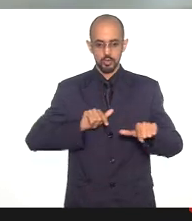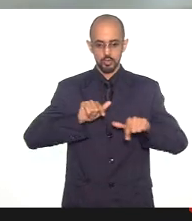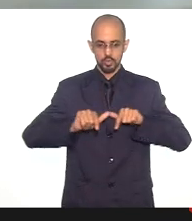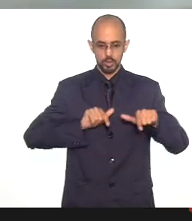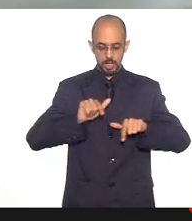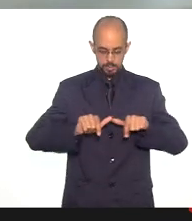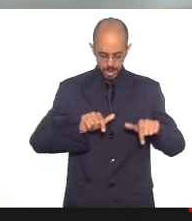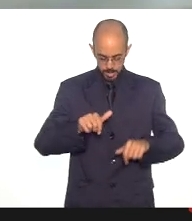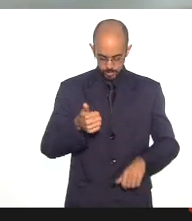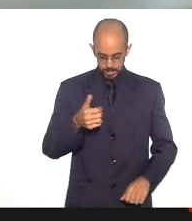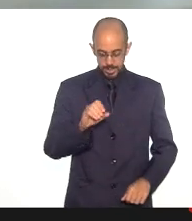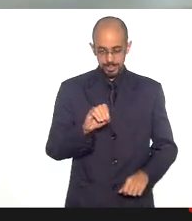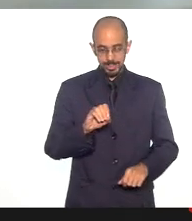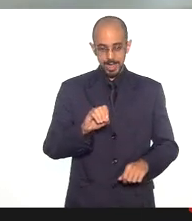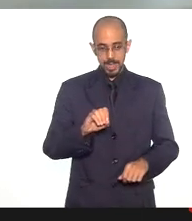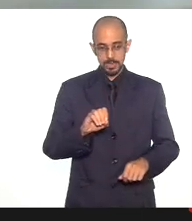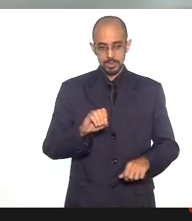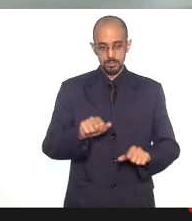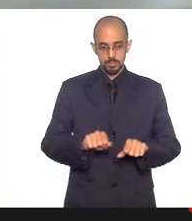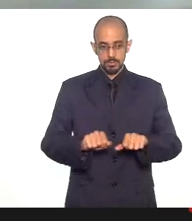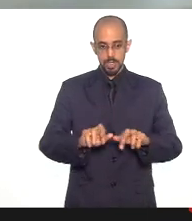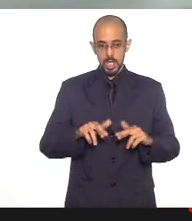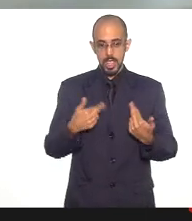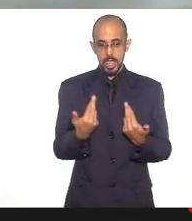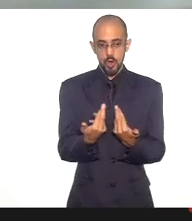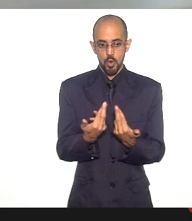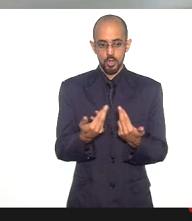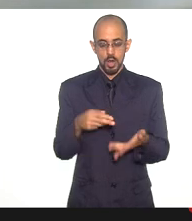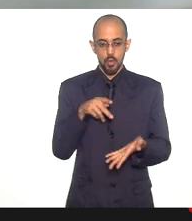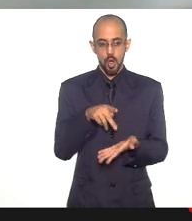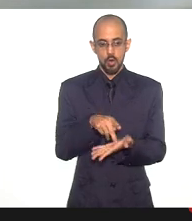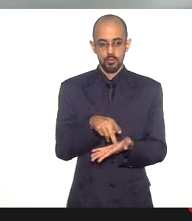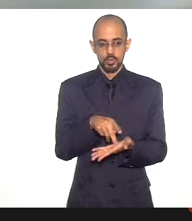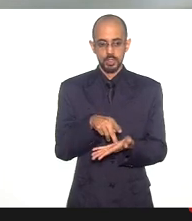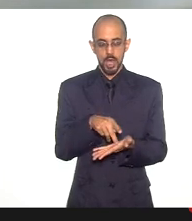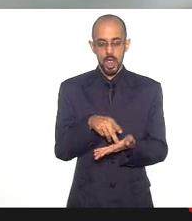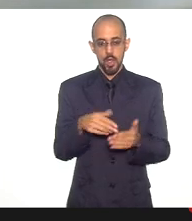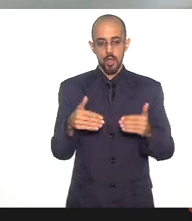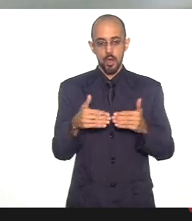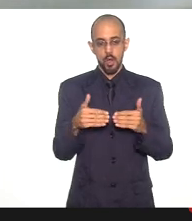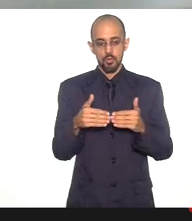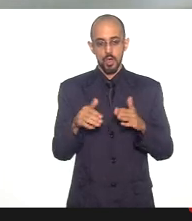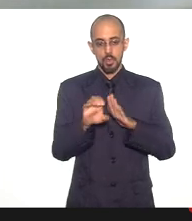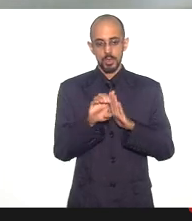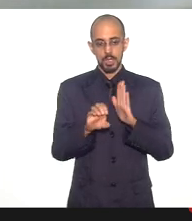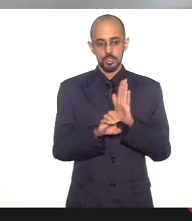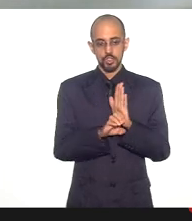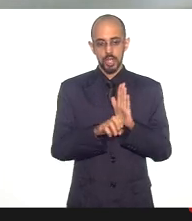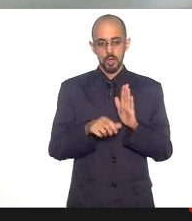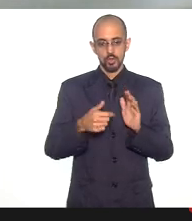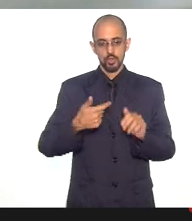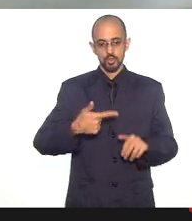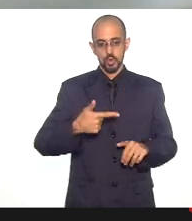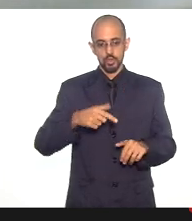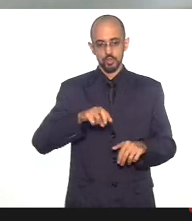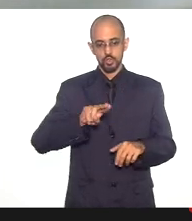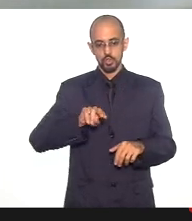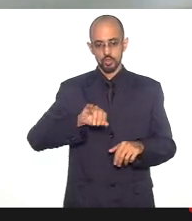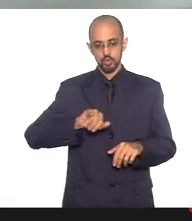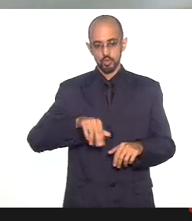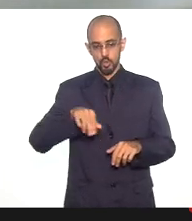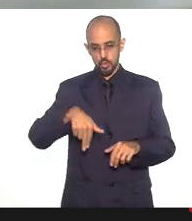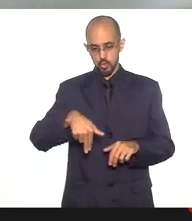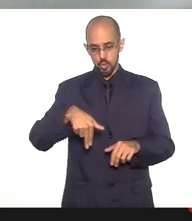da 10ª reunião ordinária, conforme edital publicado em 2 de junho passado, com